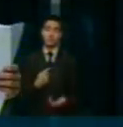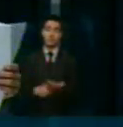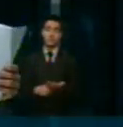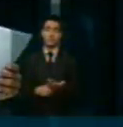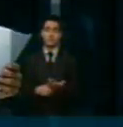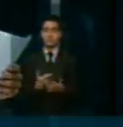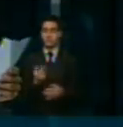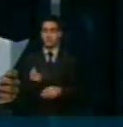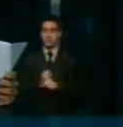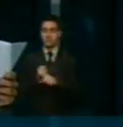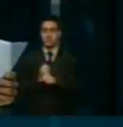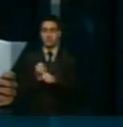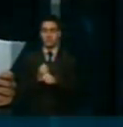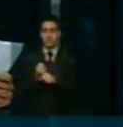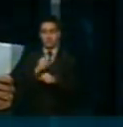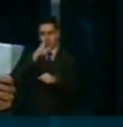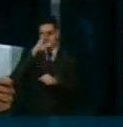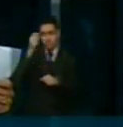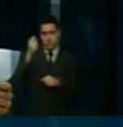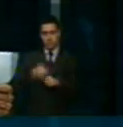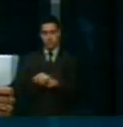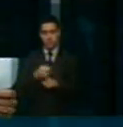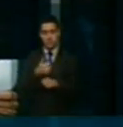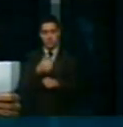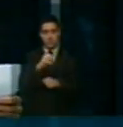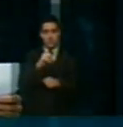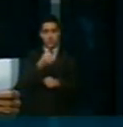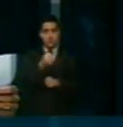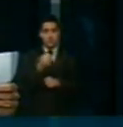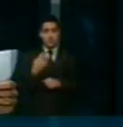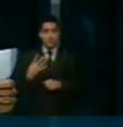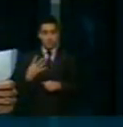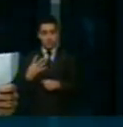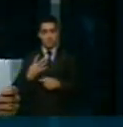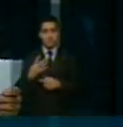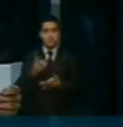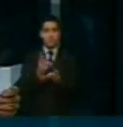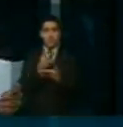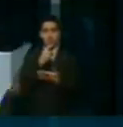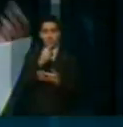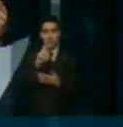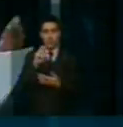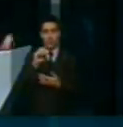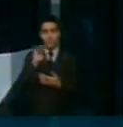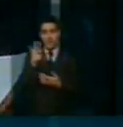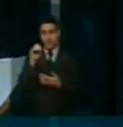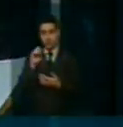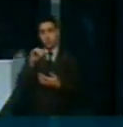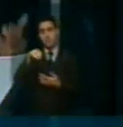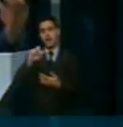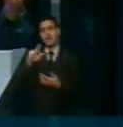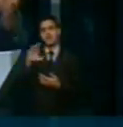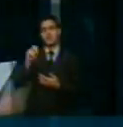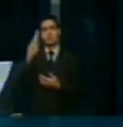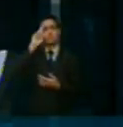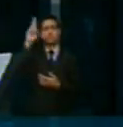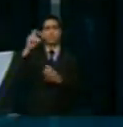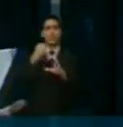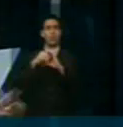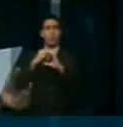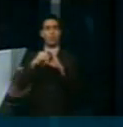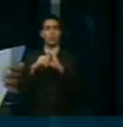os 20 anos de regime militar. E em 1984, o mesmo Roberto Marinho, editorial da capa do jornal Globo,